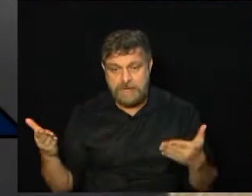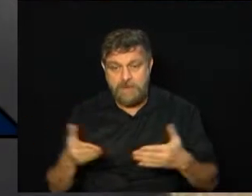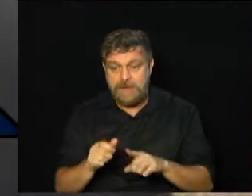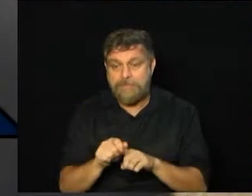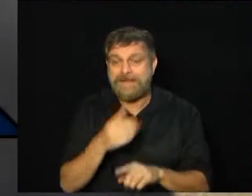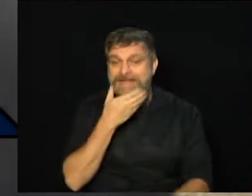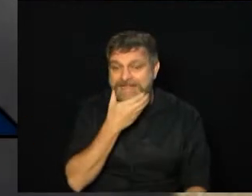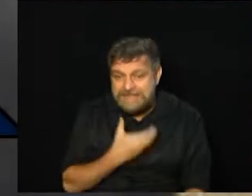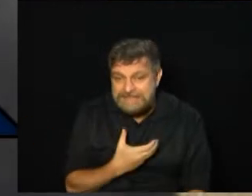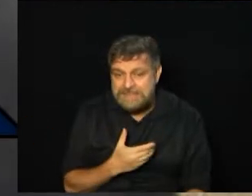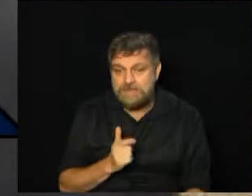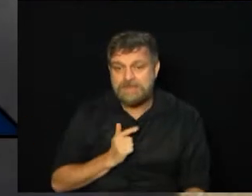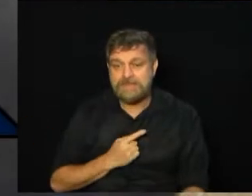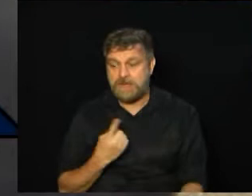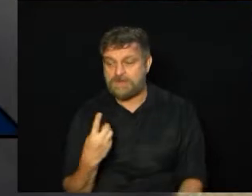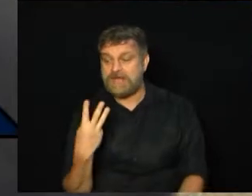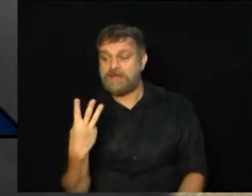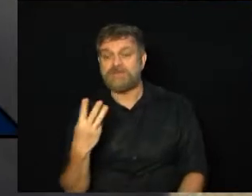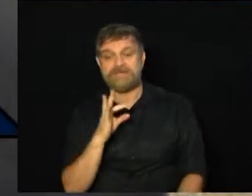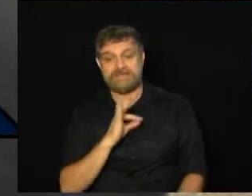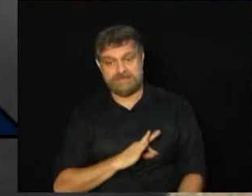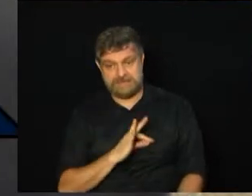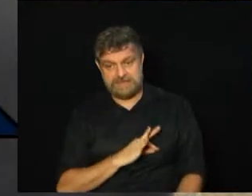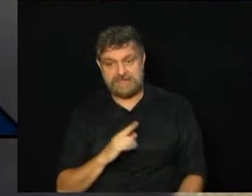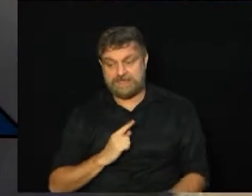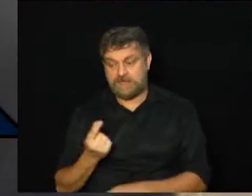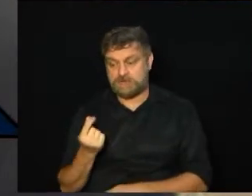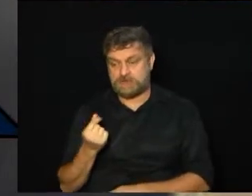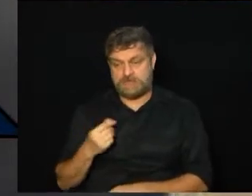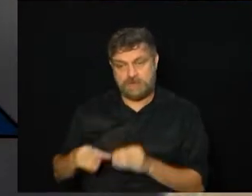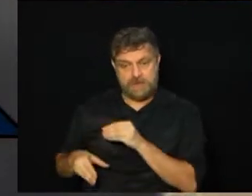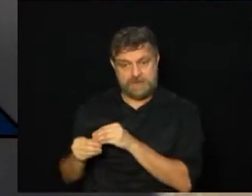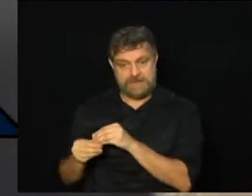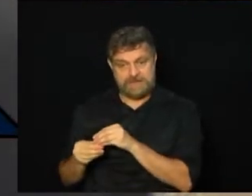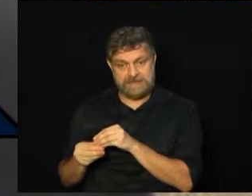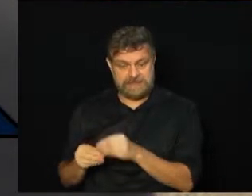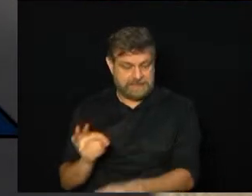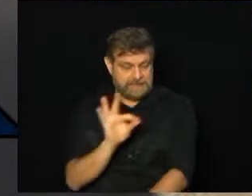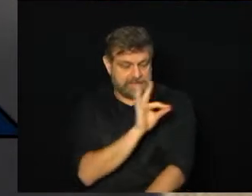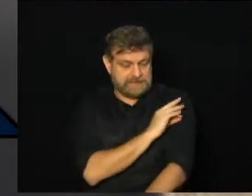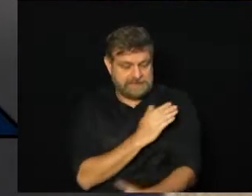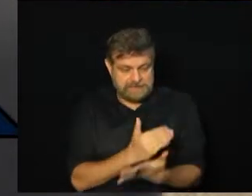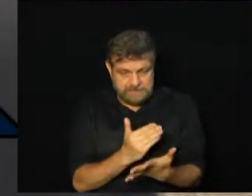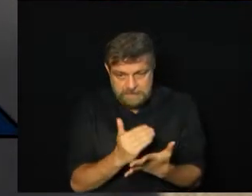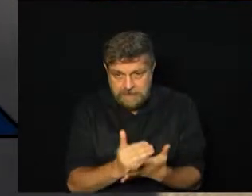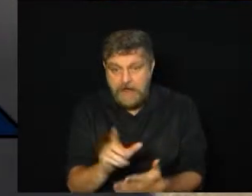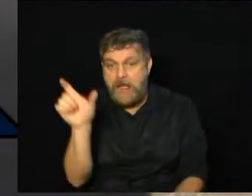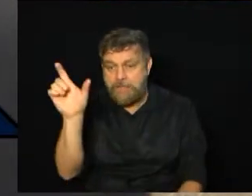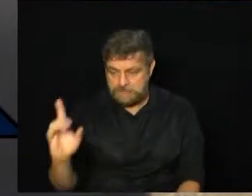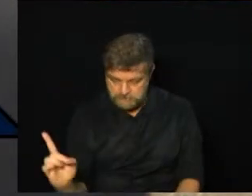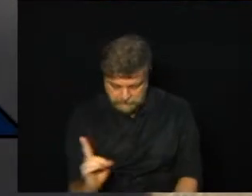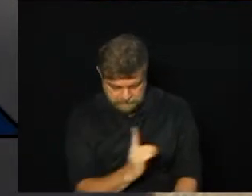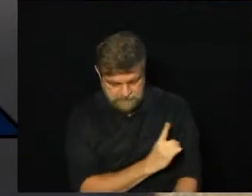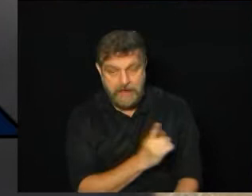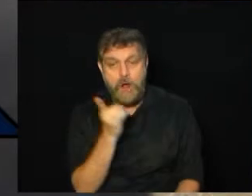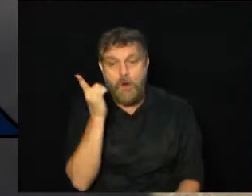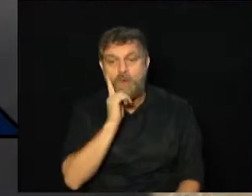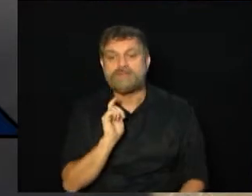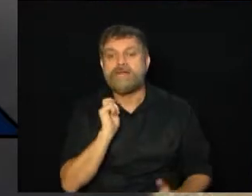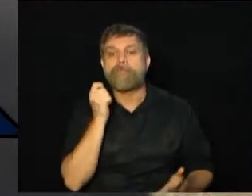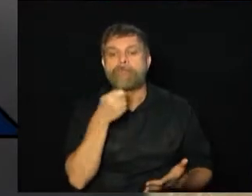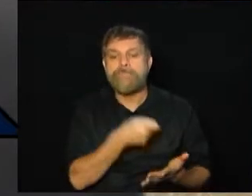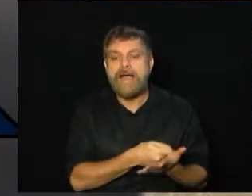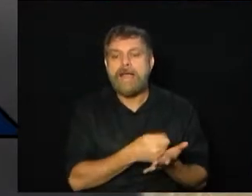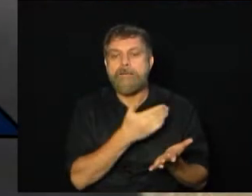dezembro, onde as pessoas recebem o 13º, tem um dinheiro a mais. Então, se esse refis se prolongar, as pessoas vão ter como